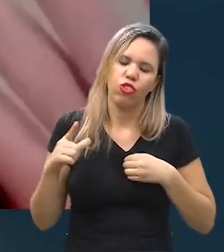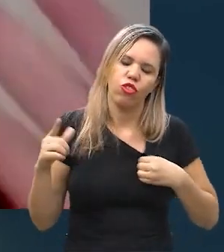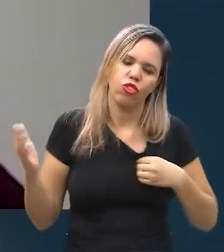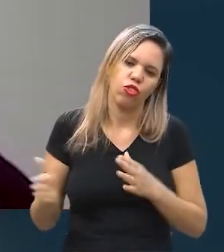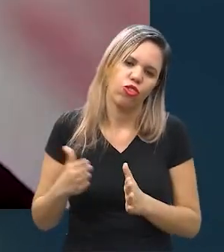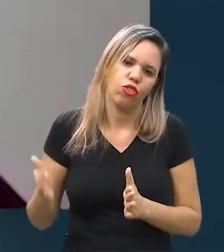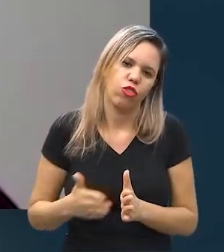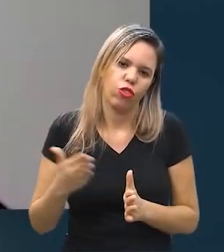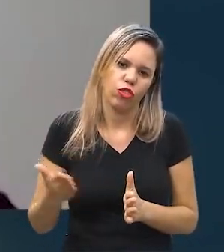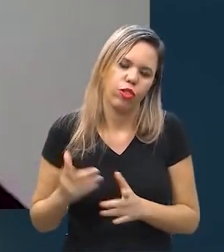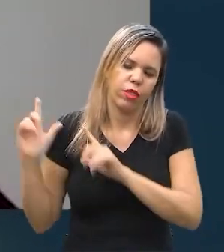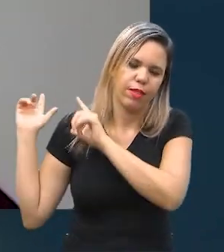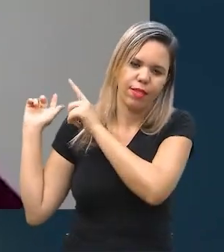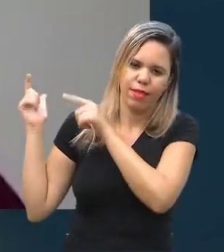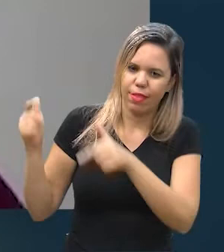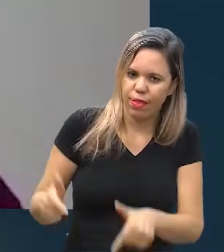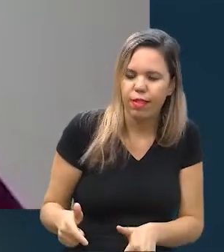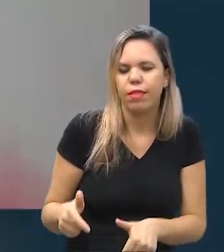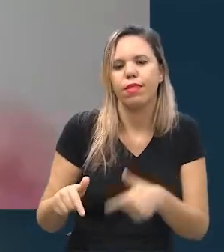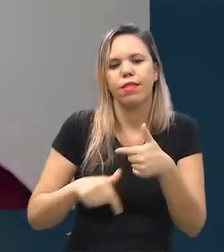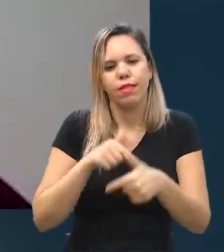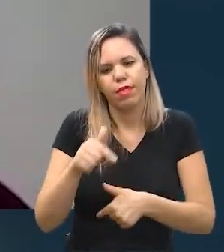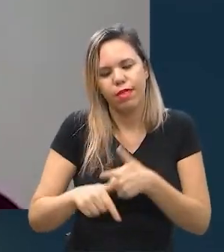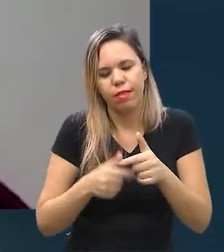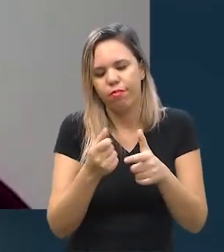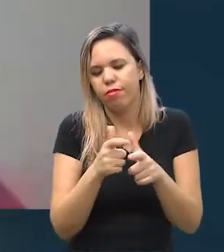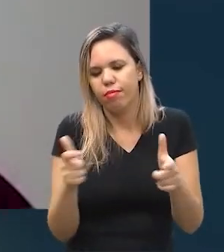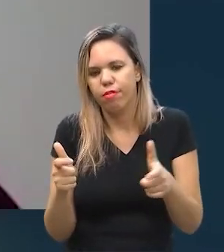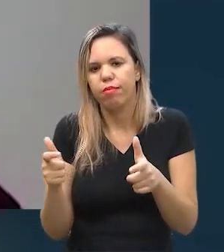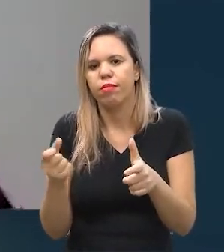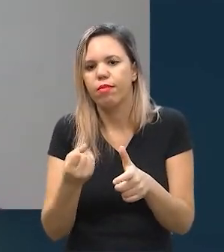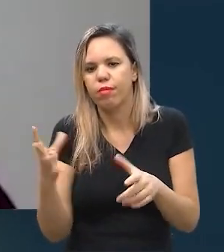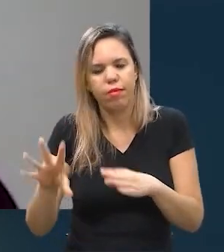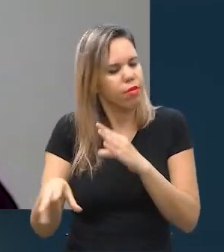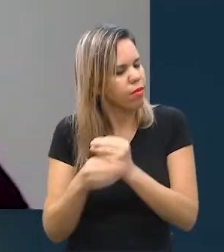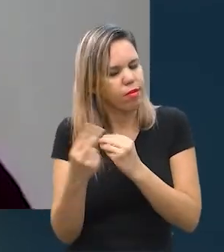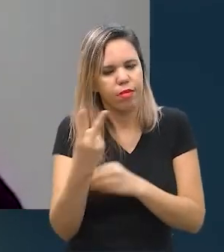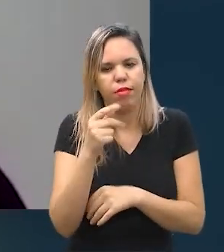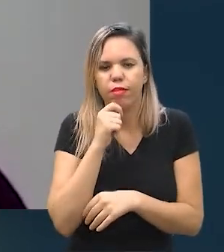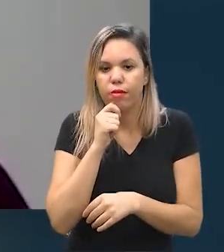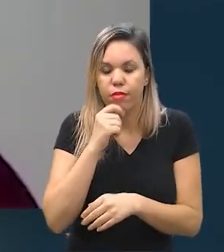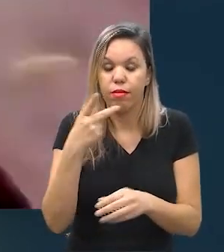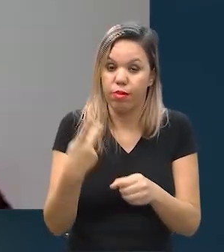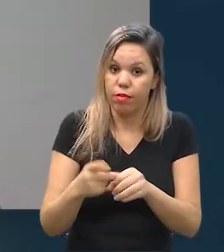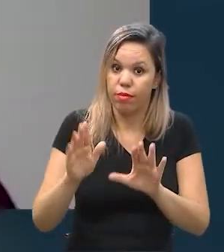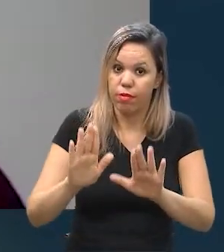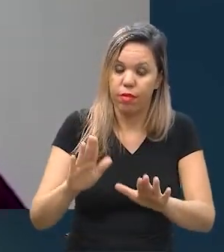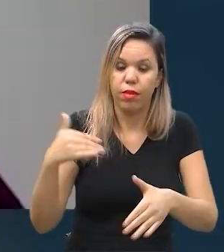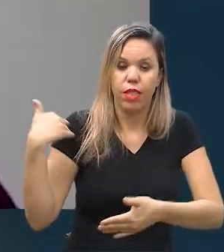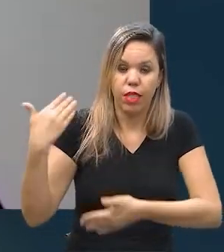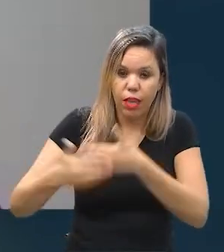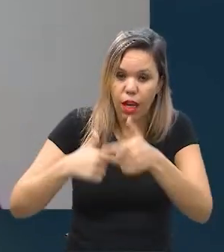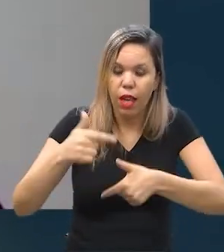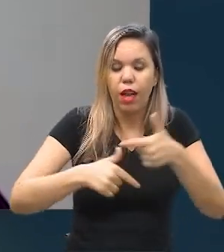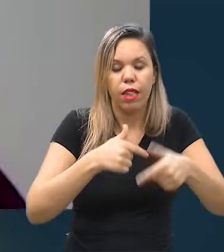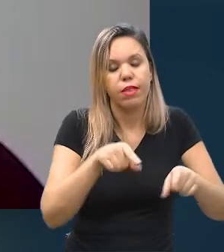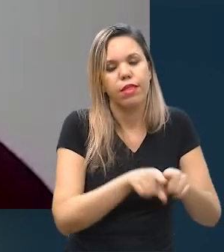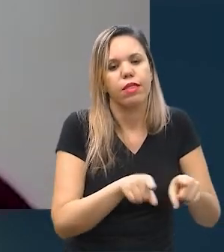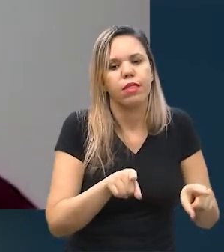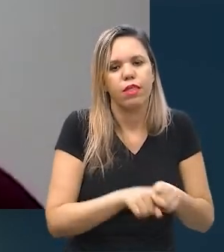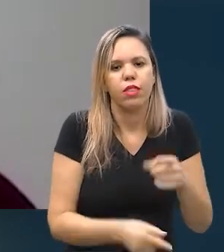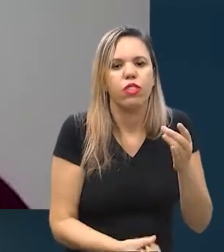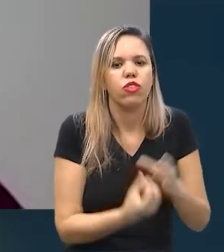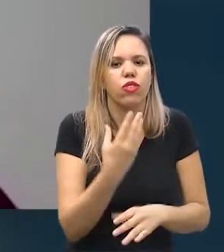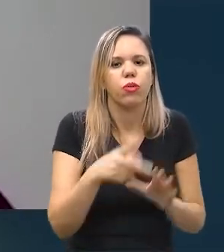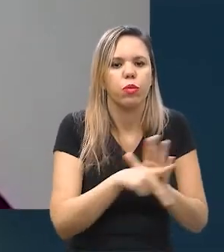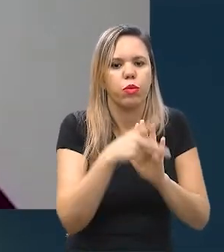produção mais tradicional, que trabalhavam em maior quantidade, sem agregar muito valor aos produtos. Muitas vezes eles estão trabalhando também,